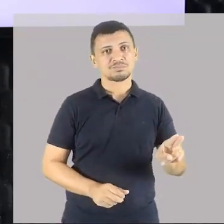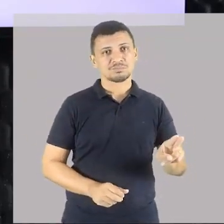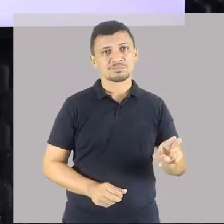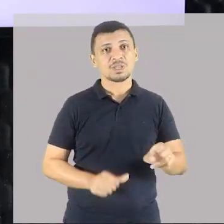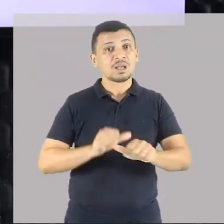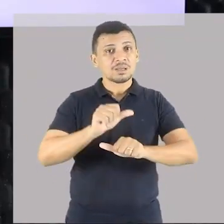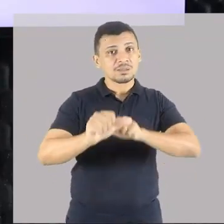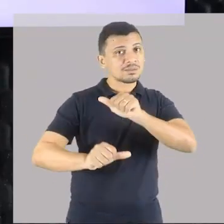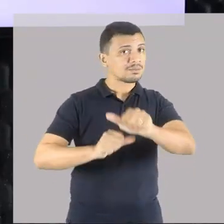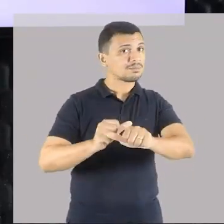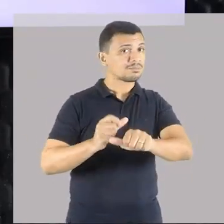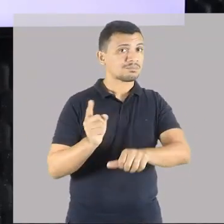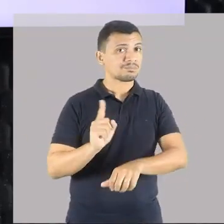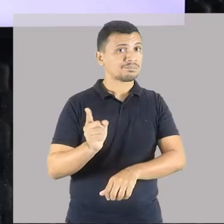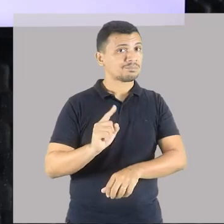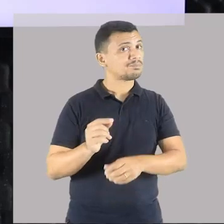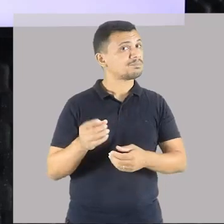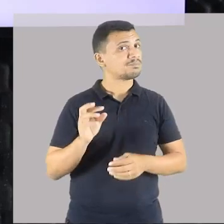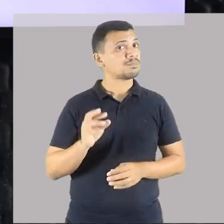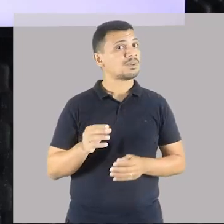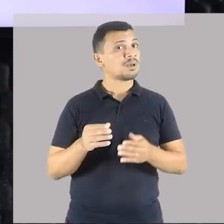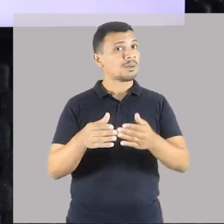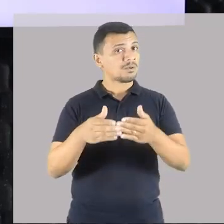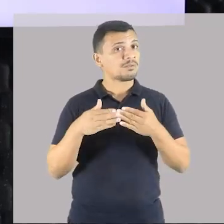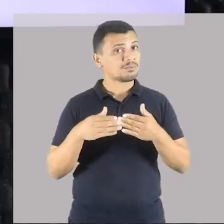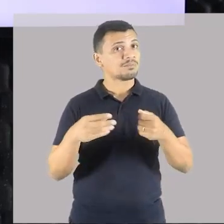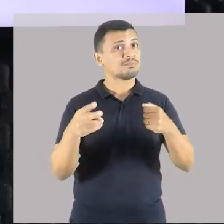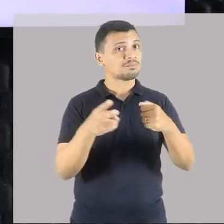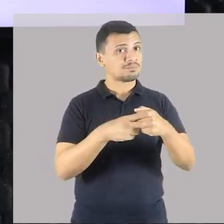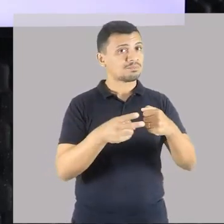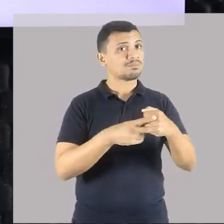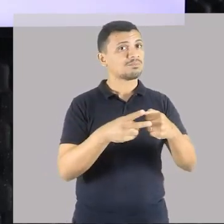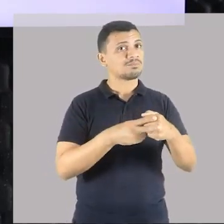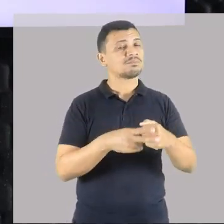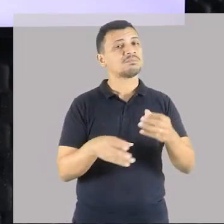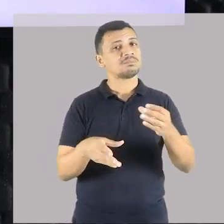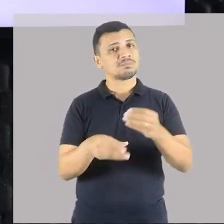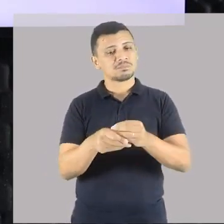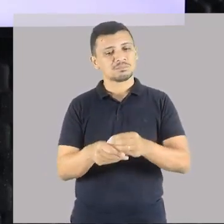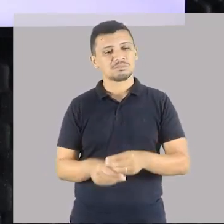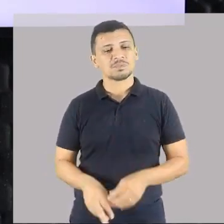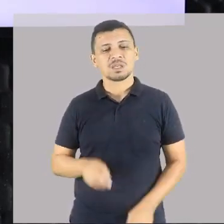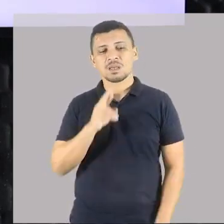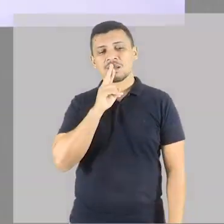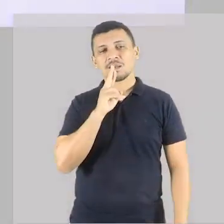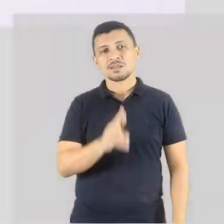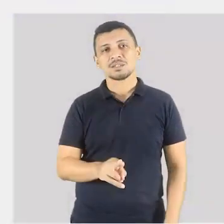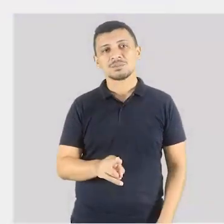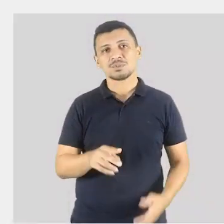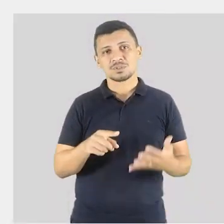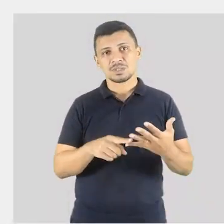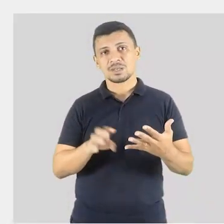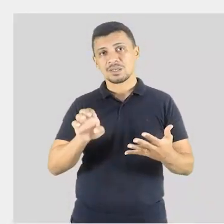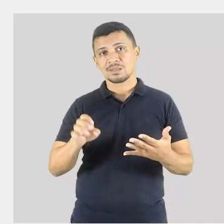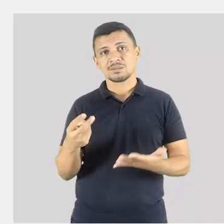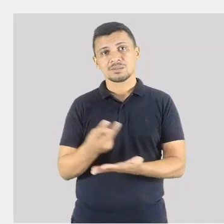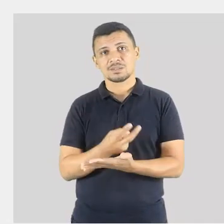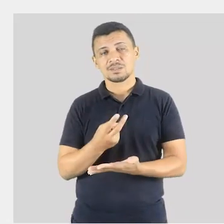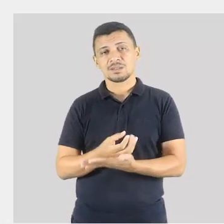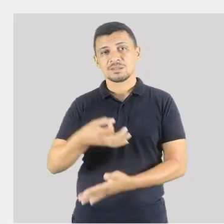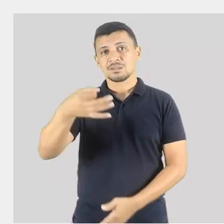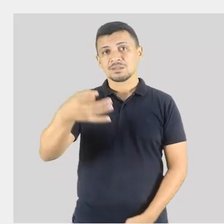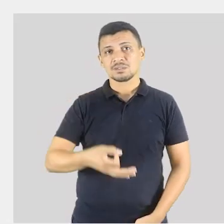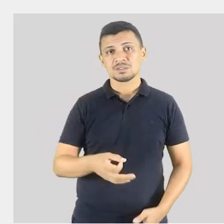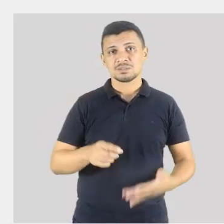objeto direto, já que o verbo pede o complemento. Então, está falsa a letra E. Opção correta, letra D de